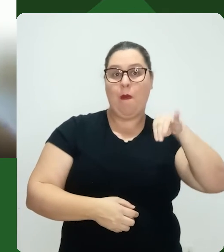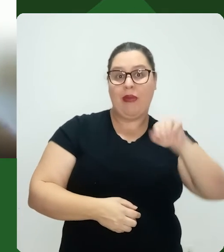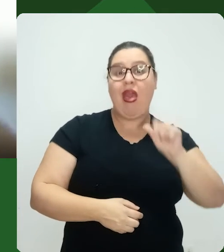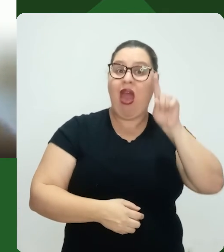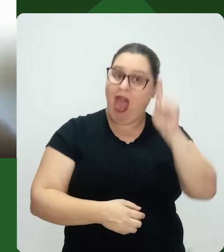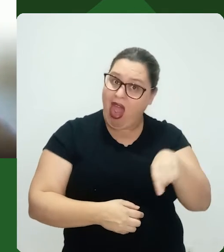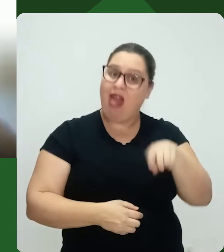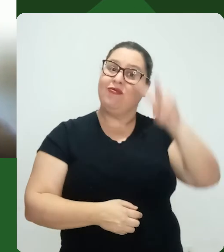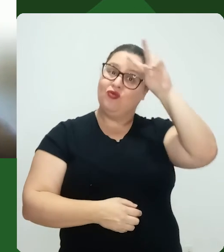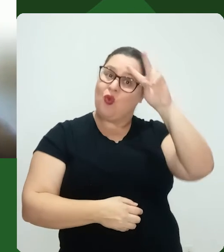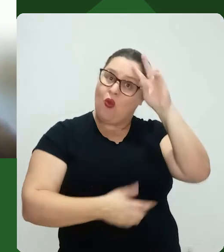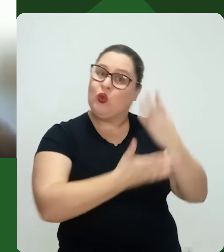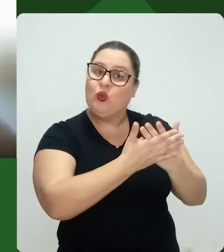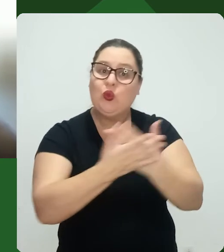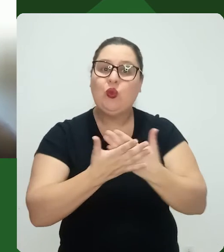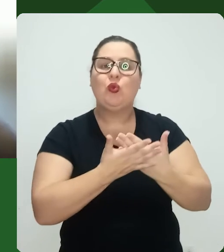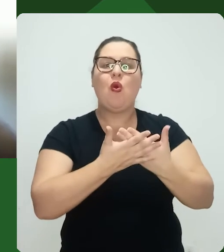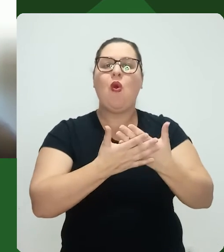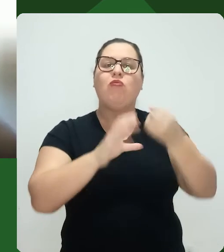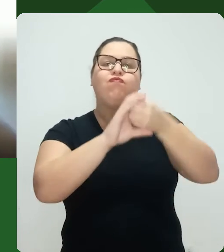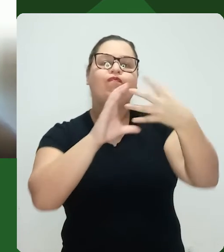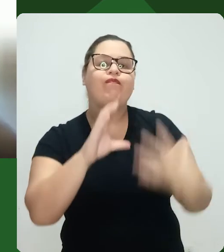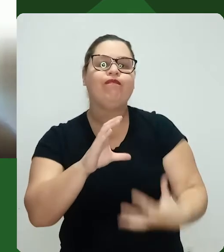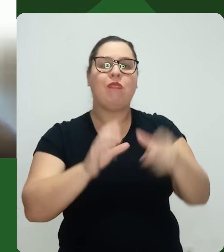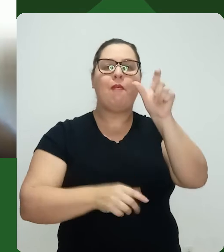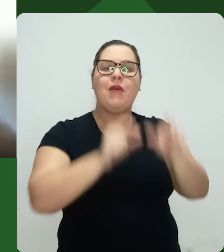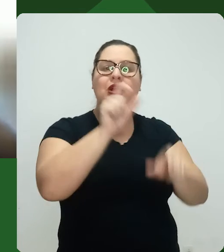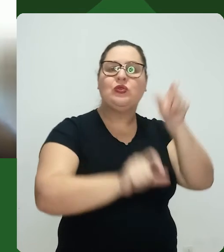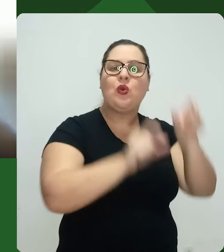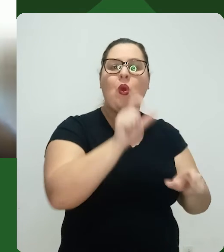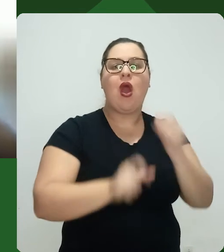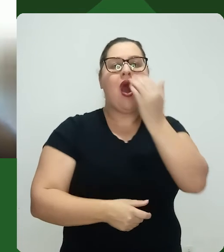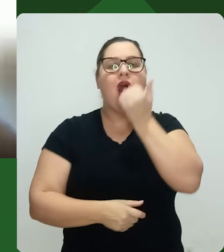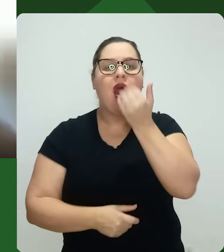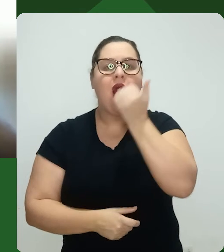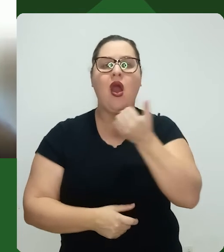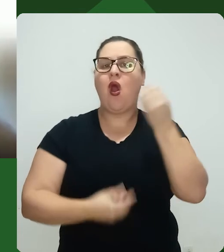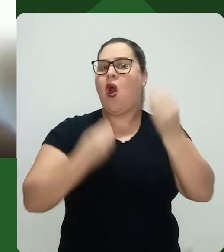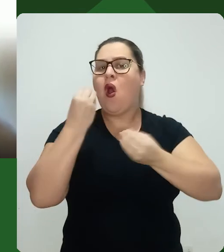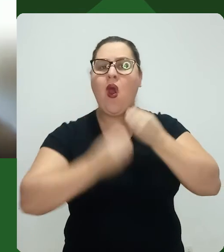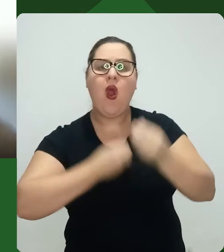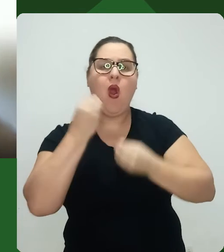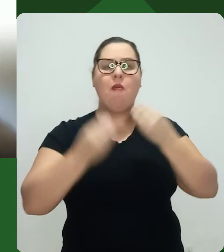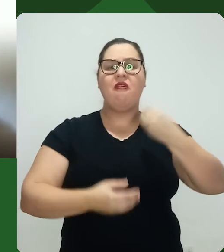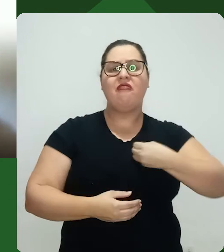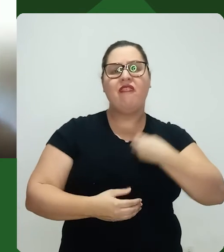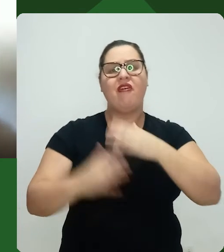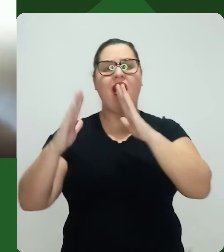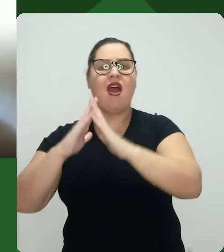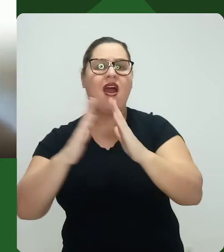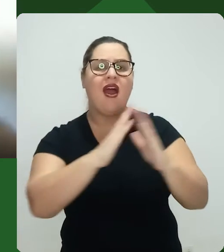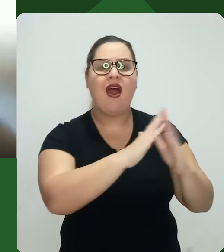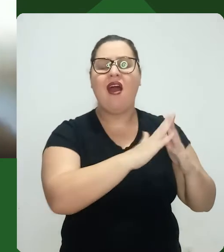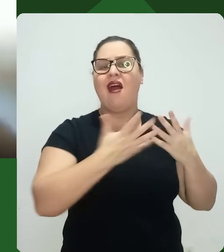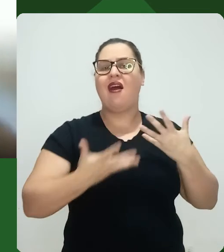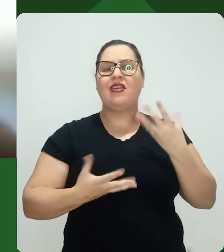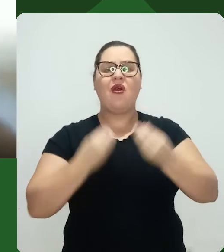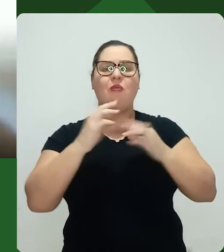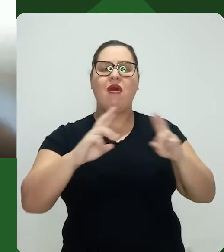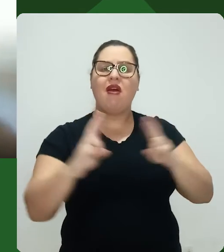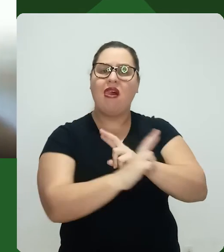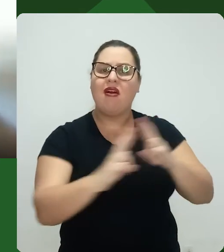justamente o tema dessa unidade curricular nossa aqui, né, a história da gastronomia. Então, e como é que as pessoas vivem, né, nas